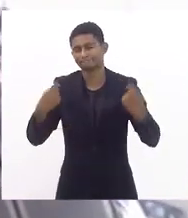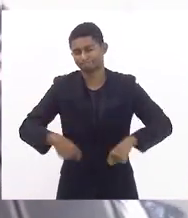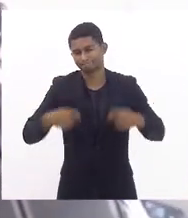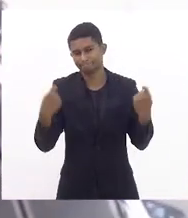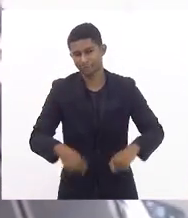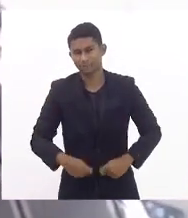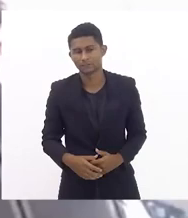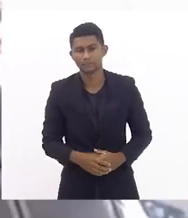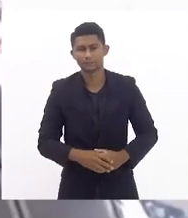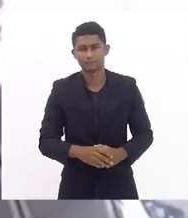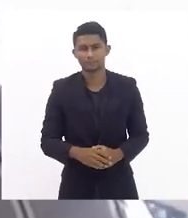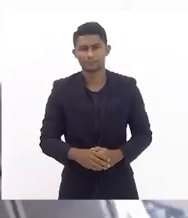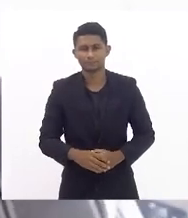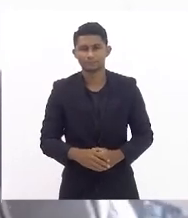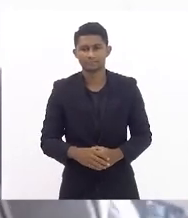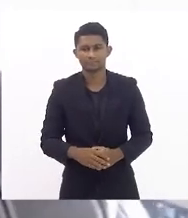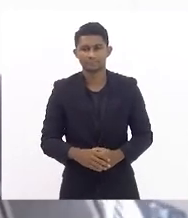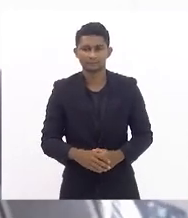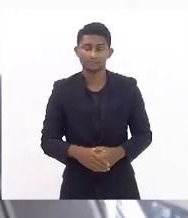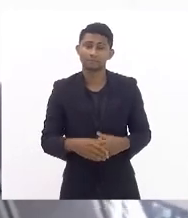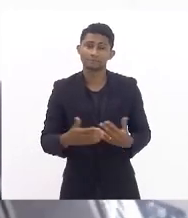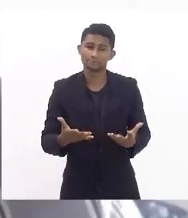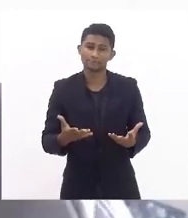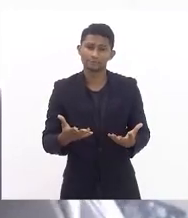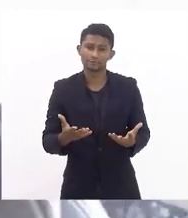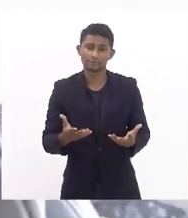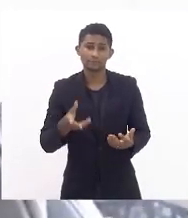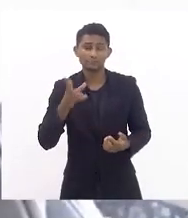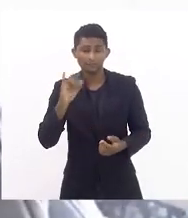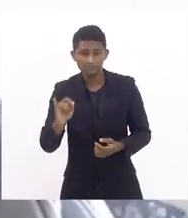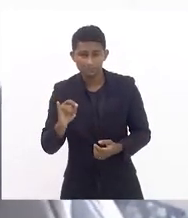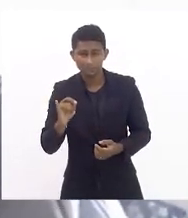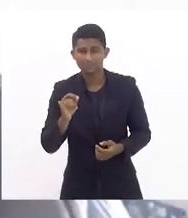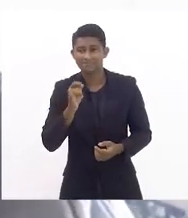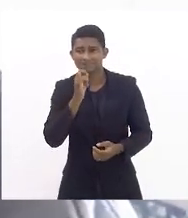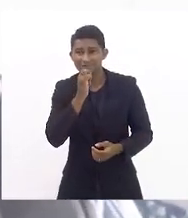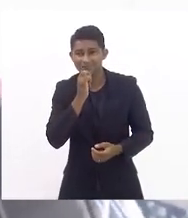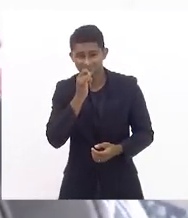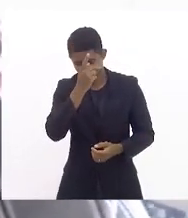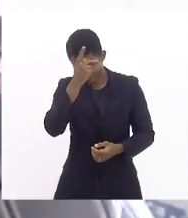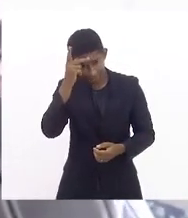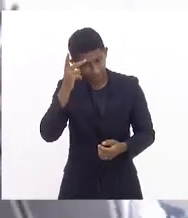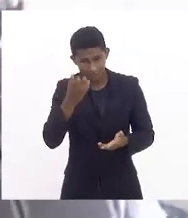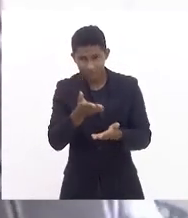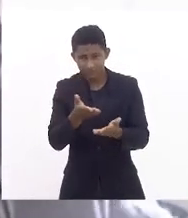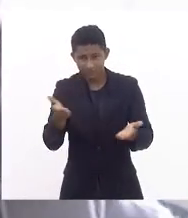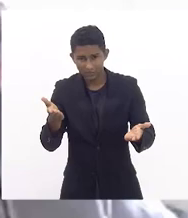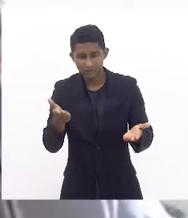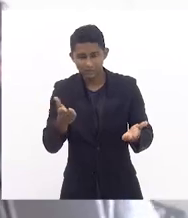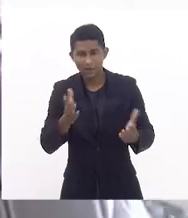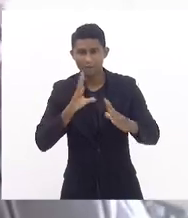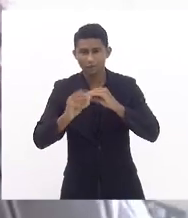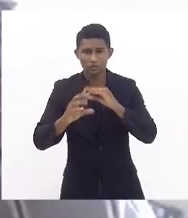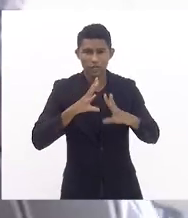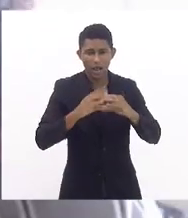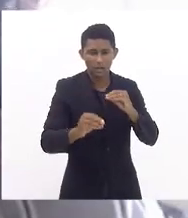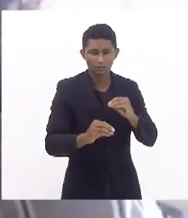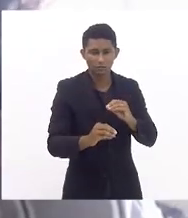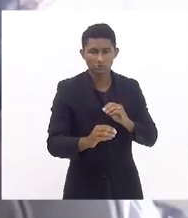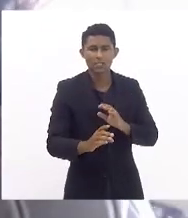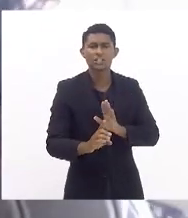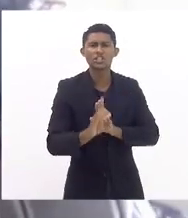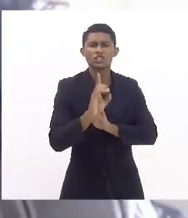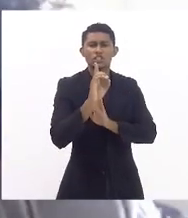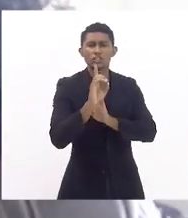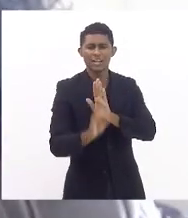temerária. E para quem possa ter dúvidas que construir direitos para os refugiados tira o nosso direito,